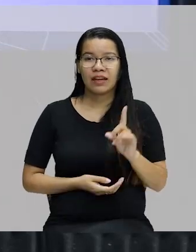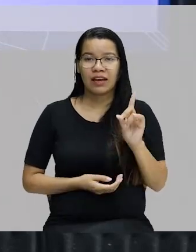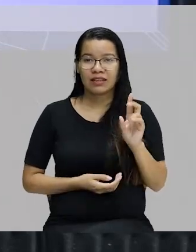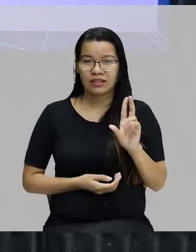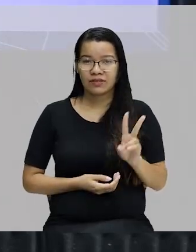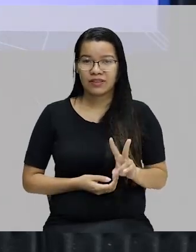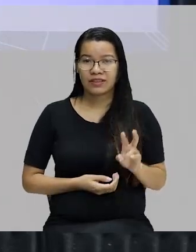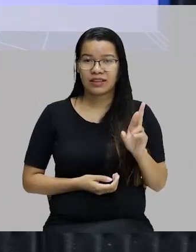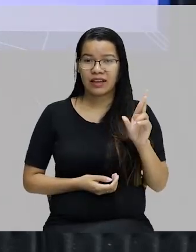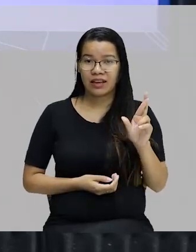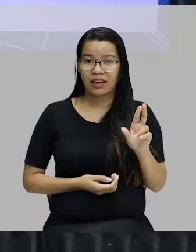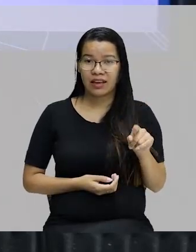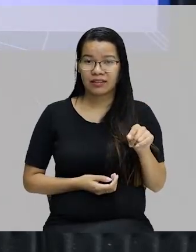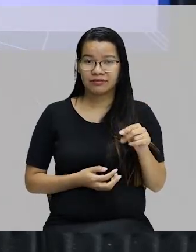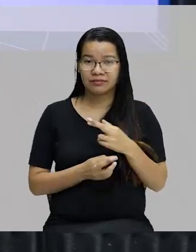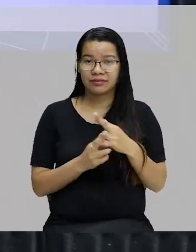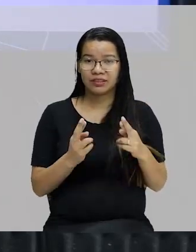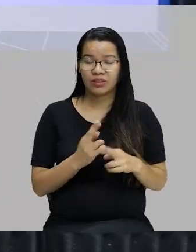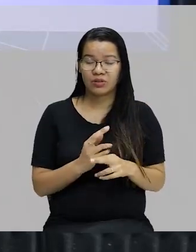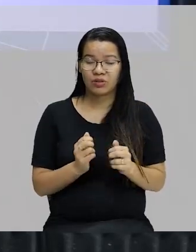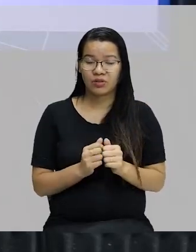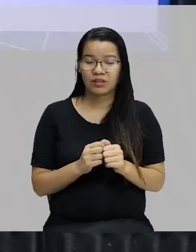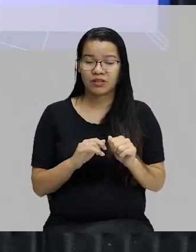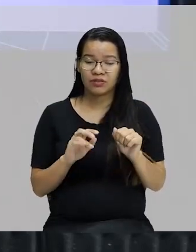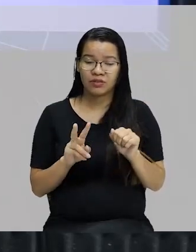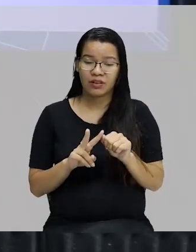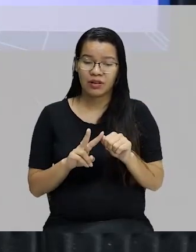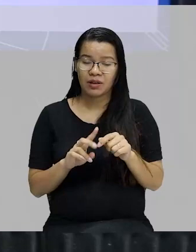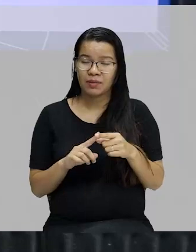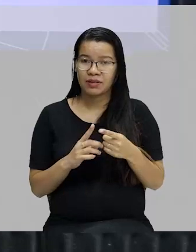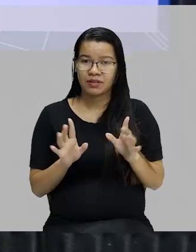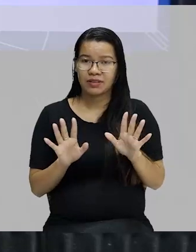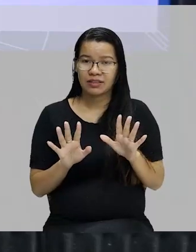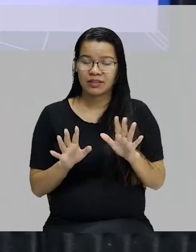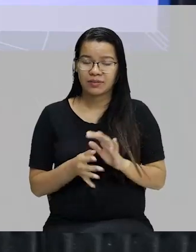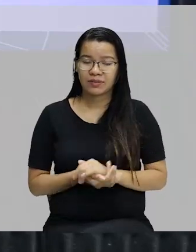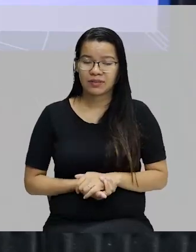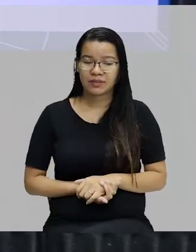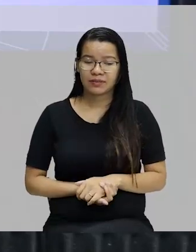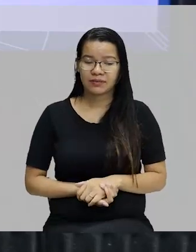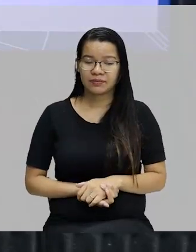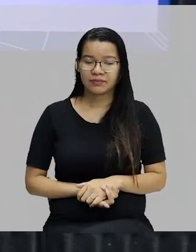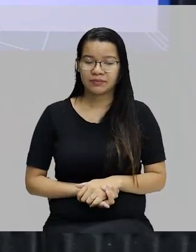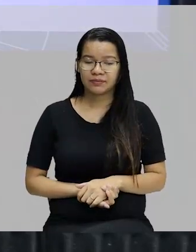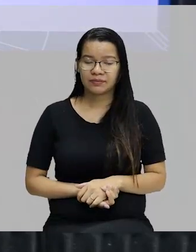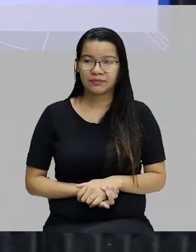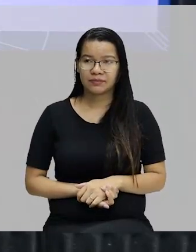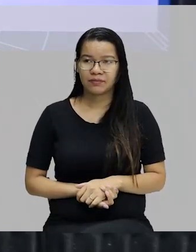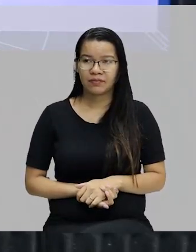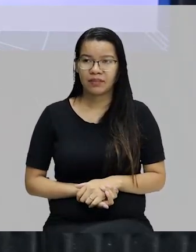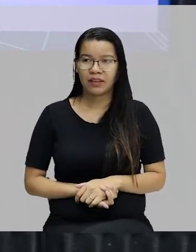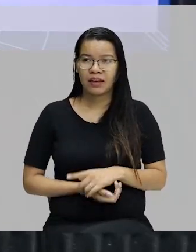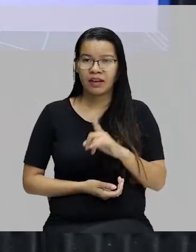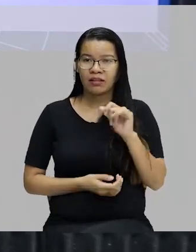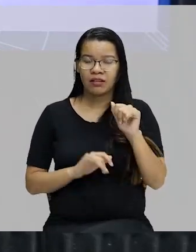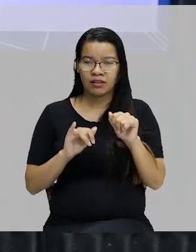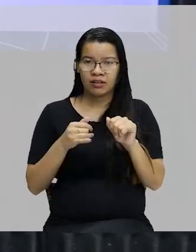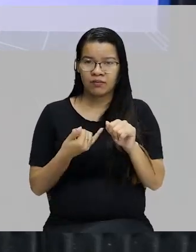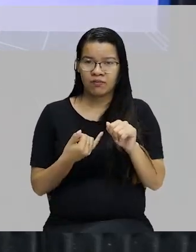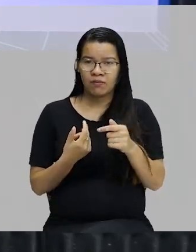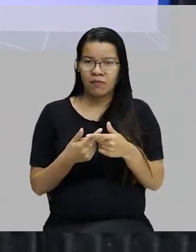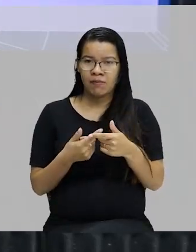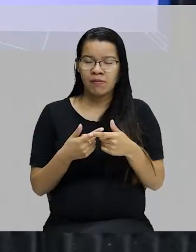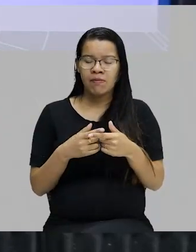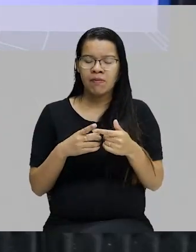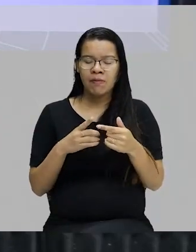tem exceções. Exemplo, he's a friendly man, ele é um homem amigável. É um adjetivo, está qualificando o